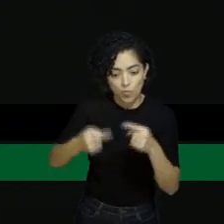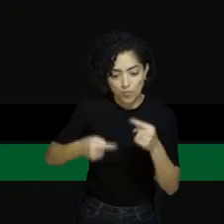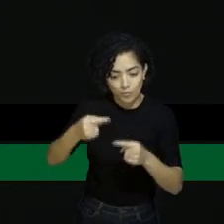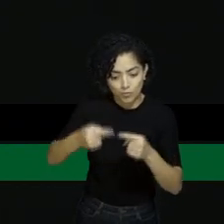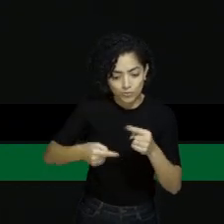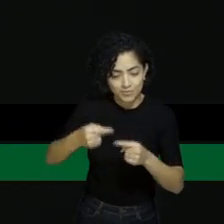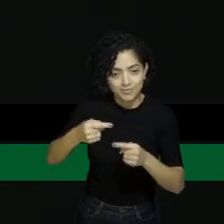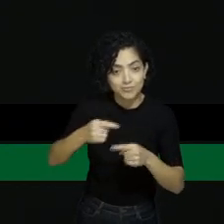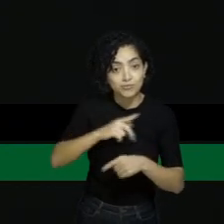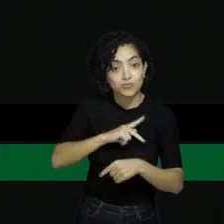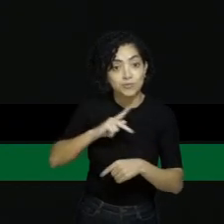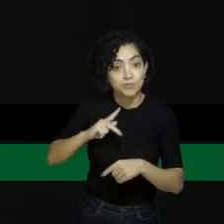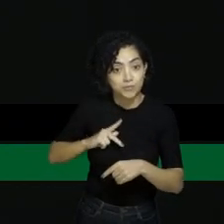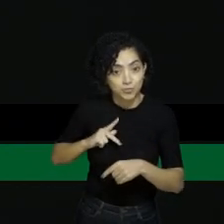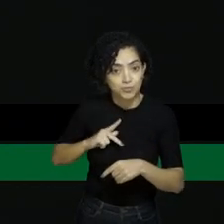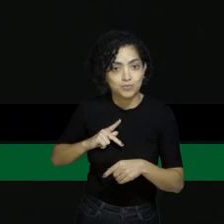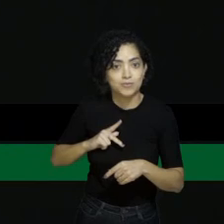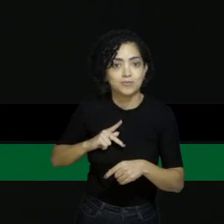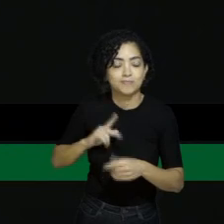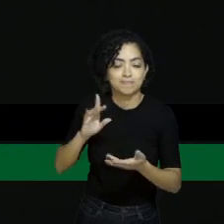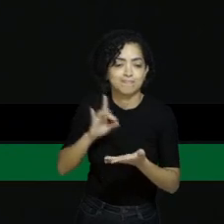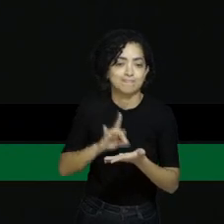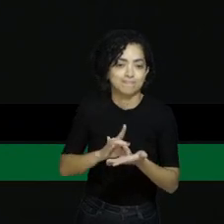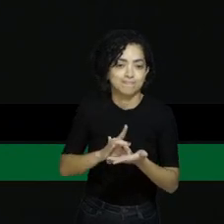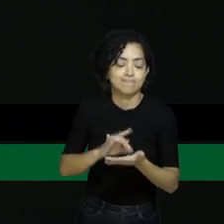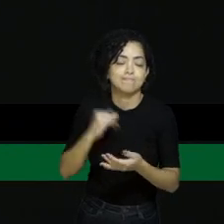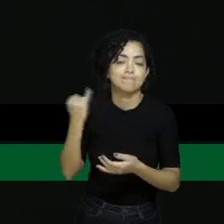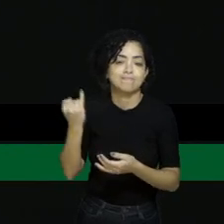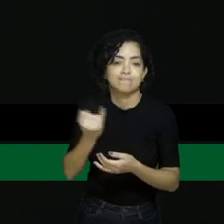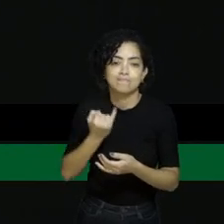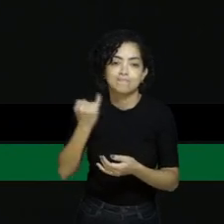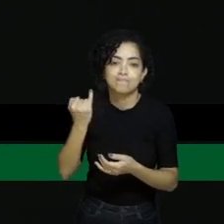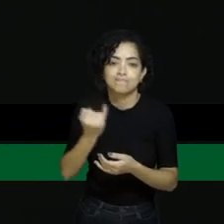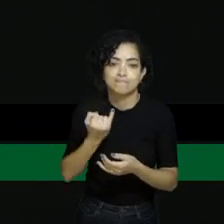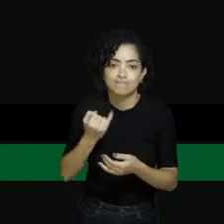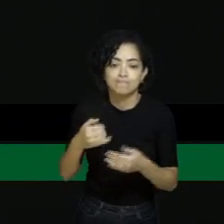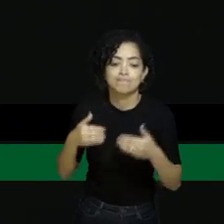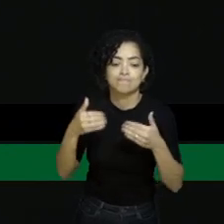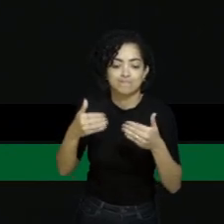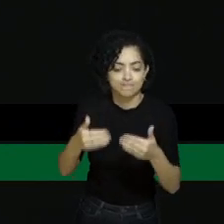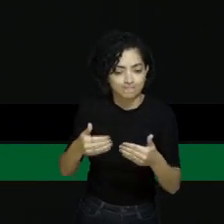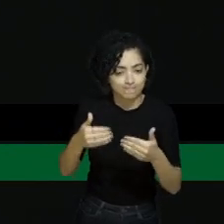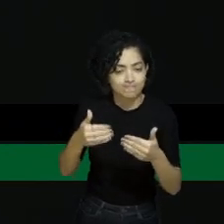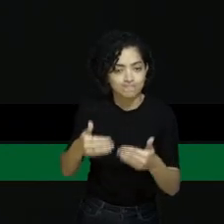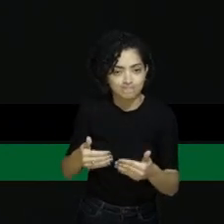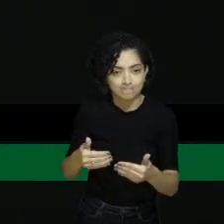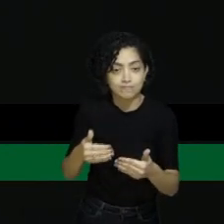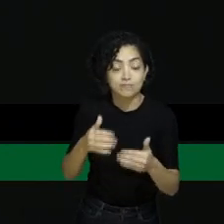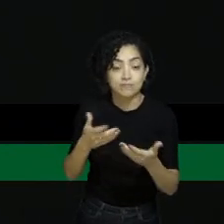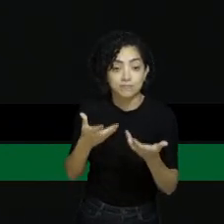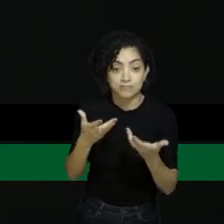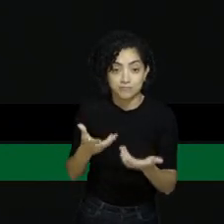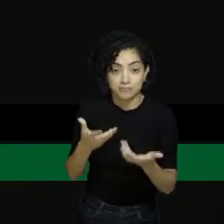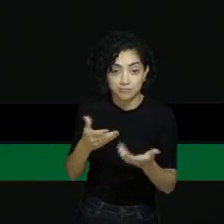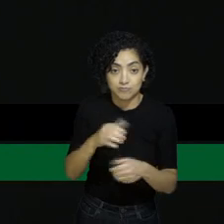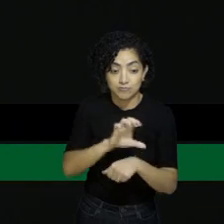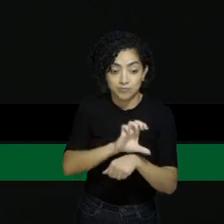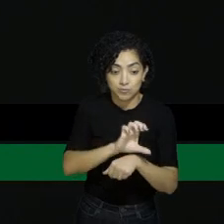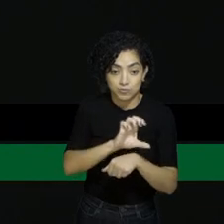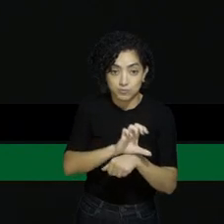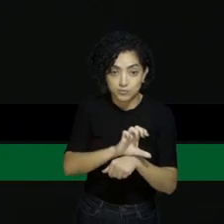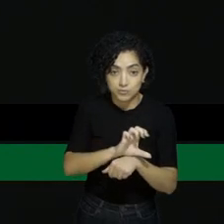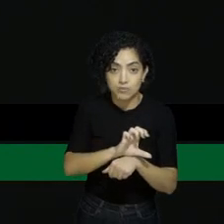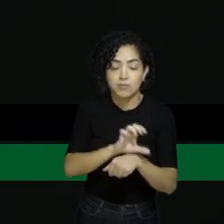pública, e está sendo muito importante e estamos dando passos importantes. Mas nós queremos que o Estado de Santa Catarina,